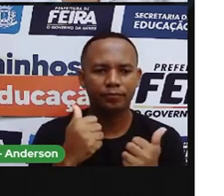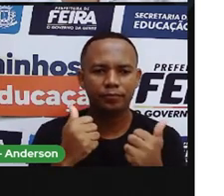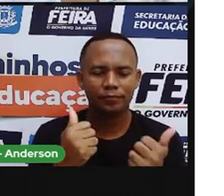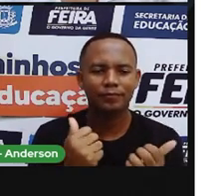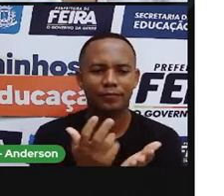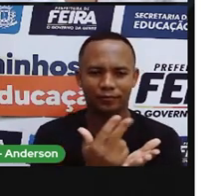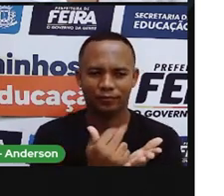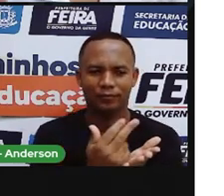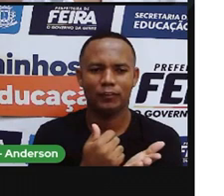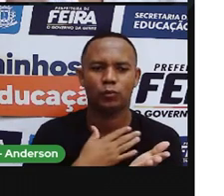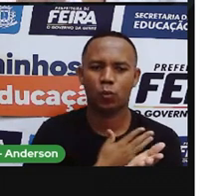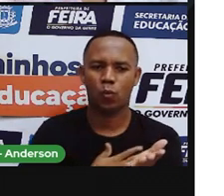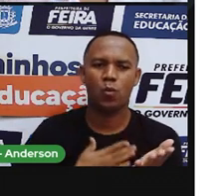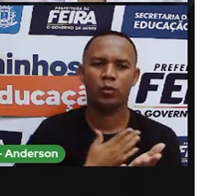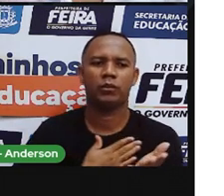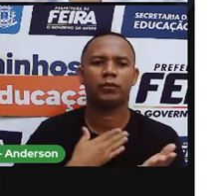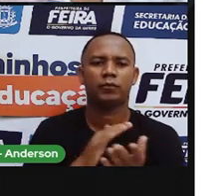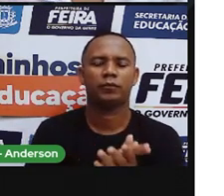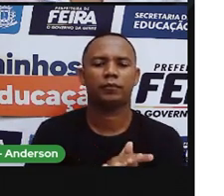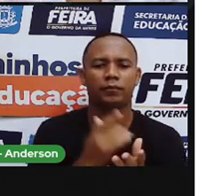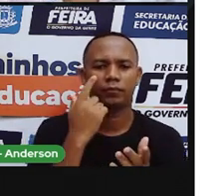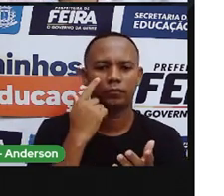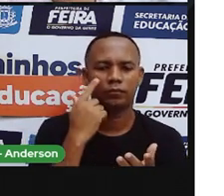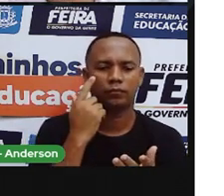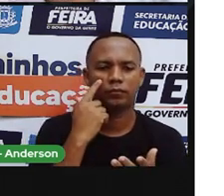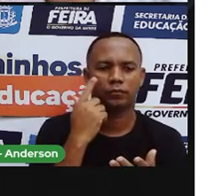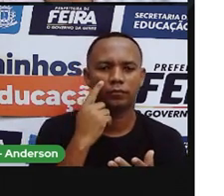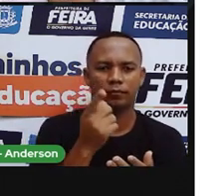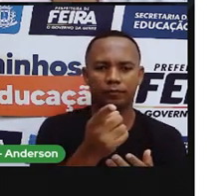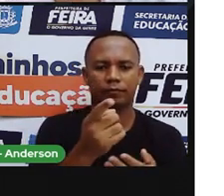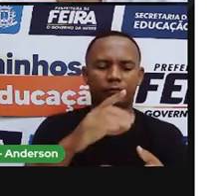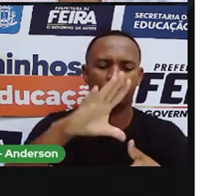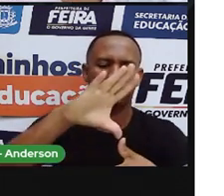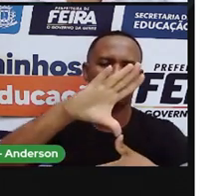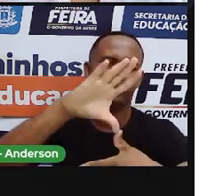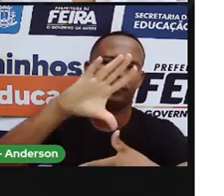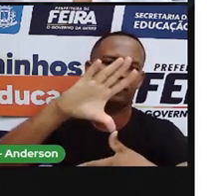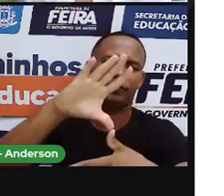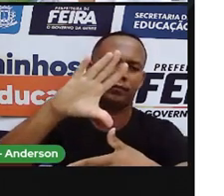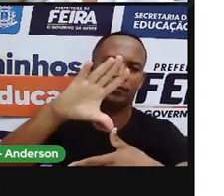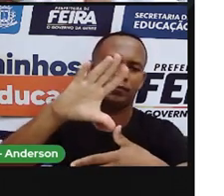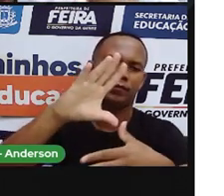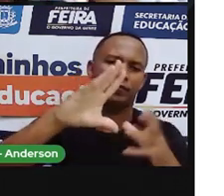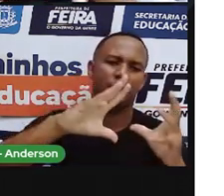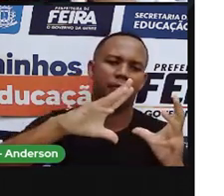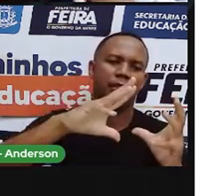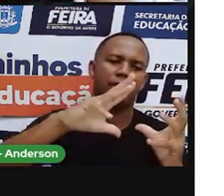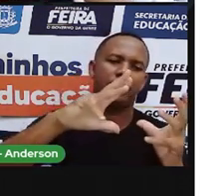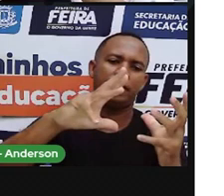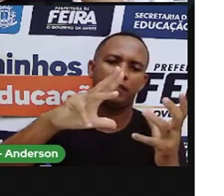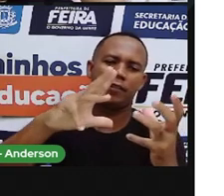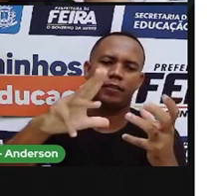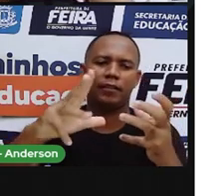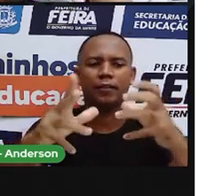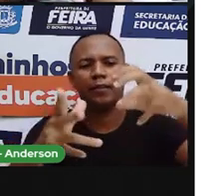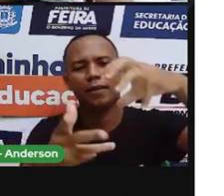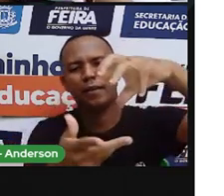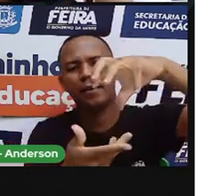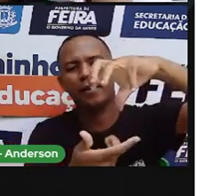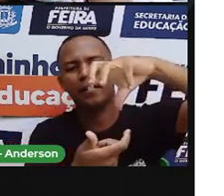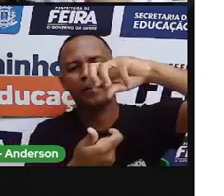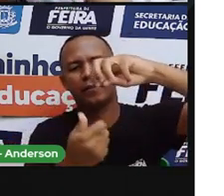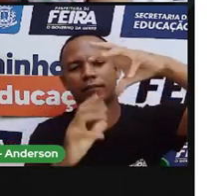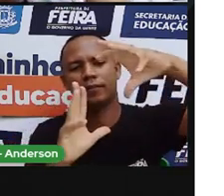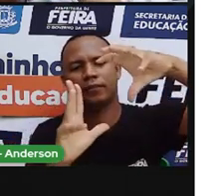Ó, Anderson também assiste, viu, gente? Bom, aí uma representação, né, do nosso planeta, que é essa aqui que a Flávia trouxe para vocês também,